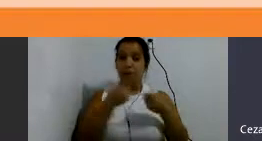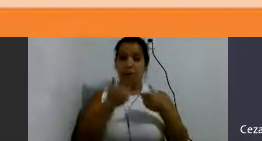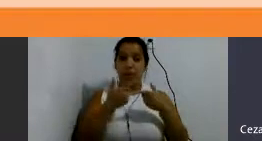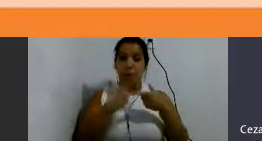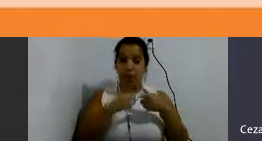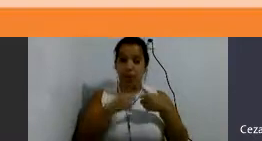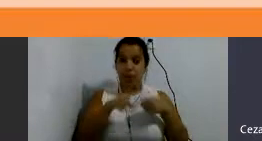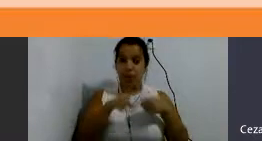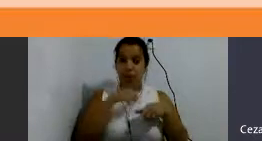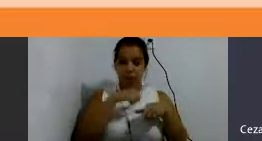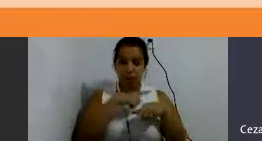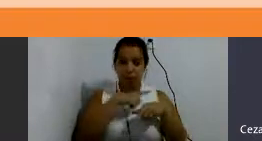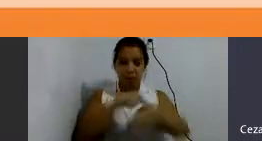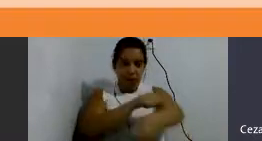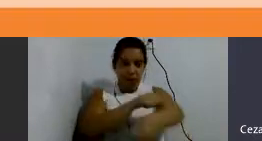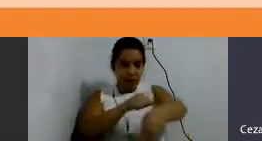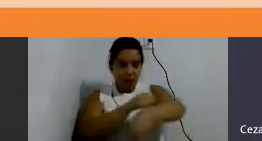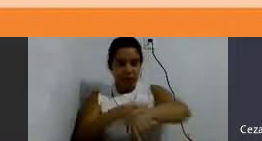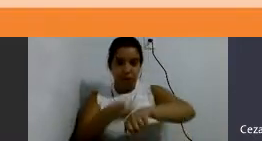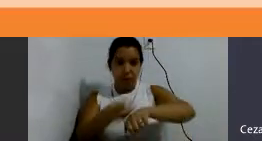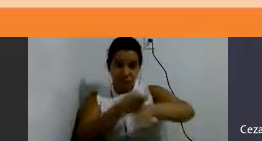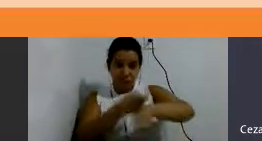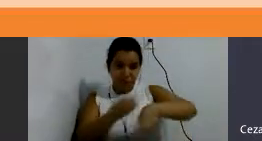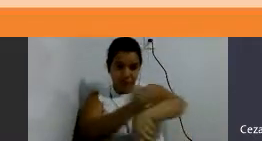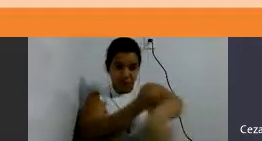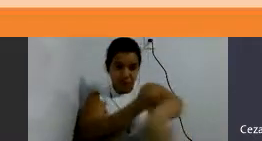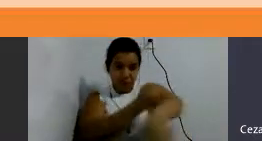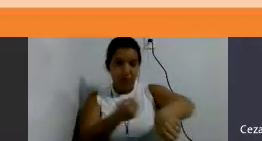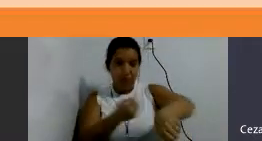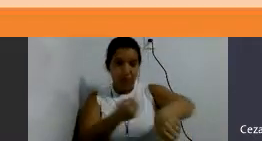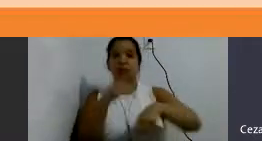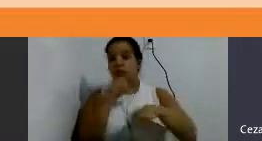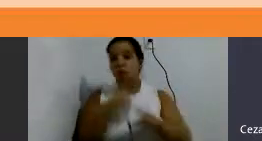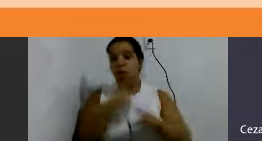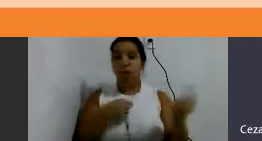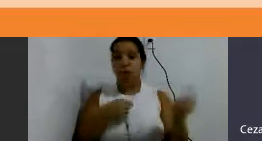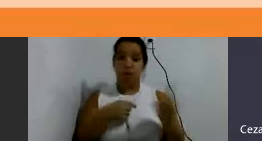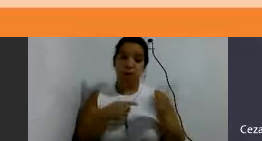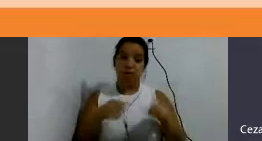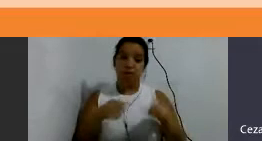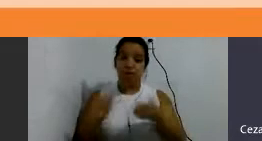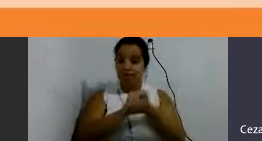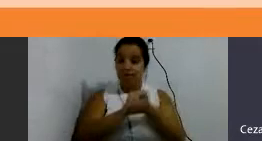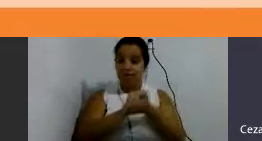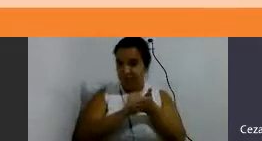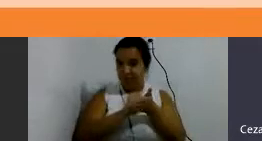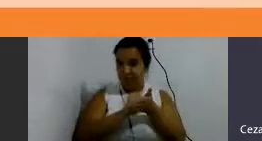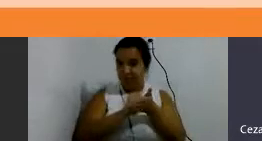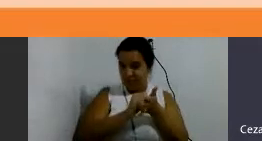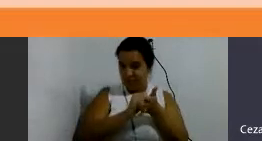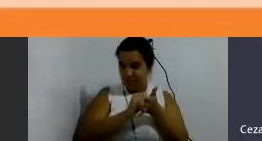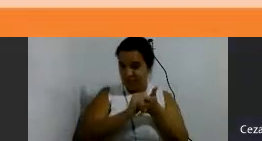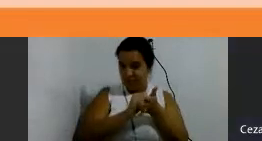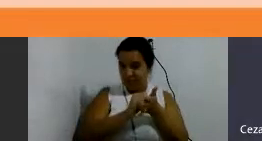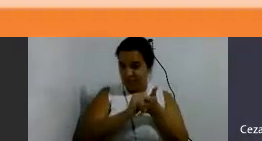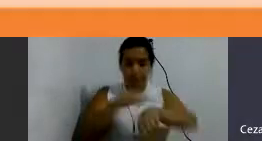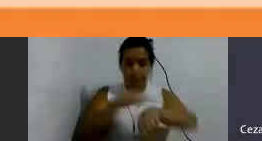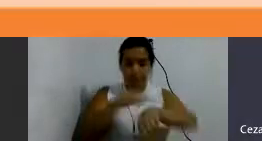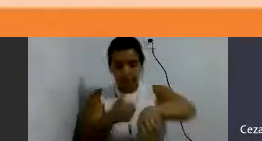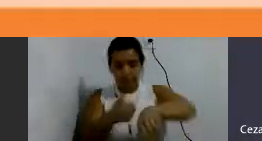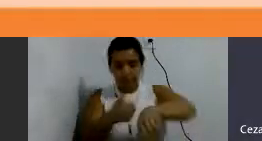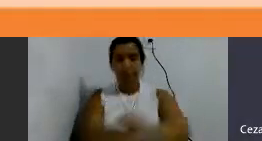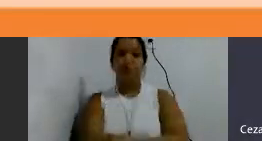o parasitológico ele é chave. Então, no caso parasitológico aqui, é o esfregaço da borda da lesão,